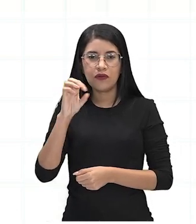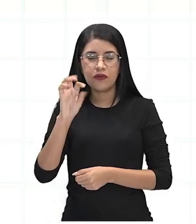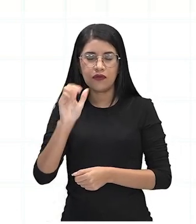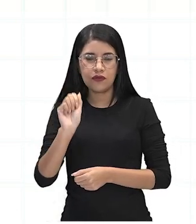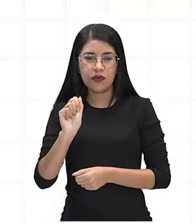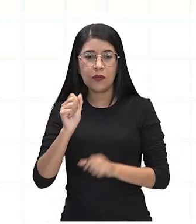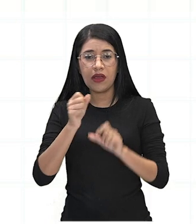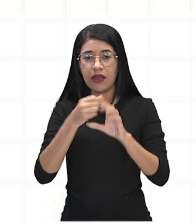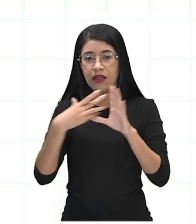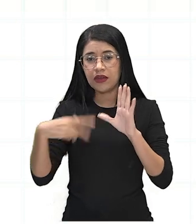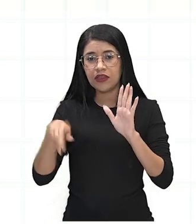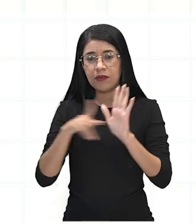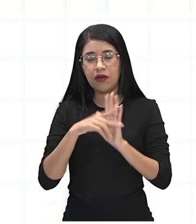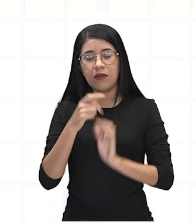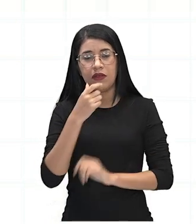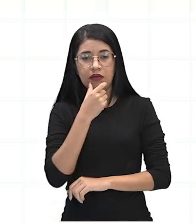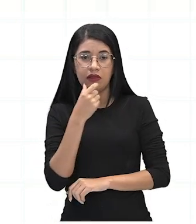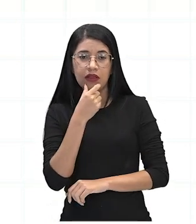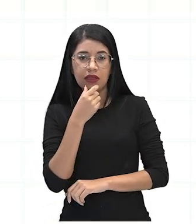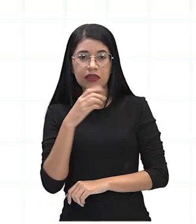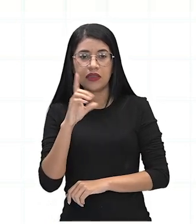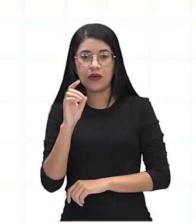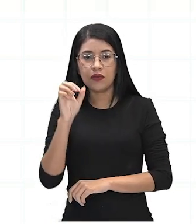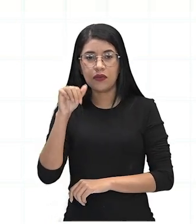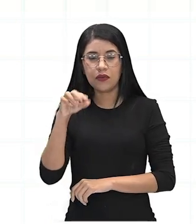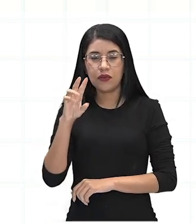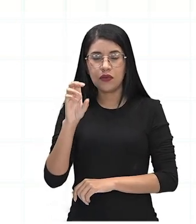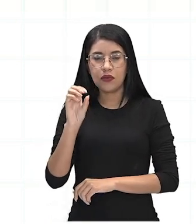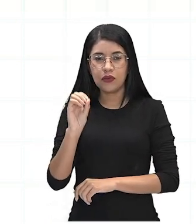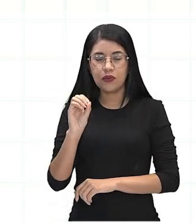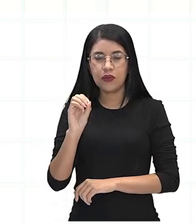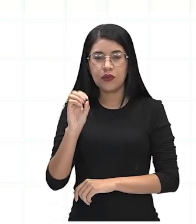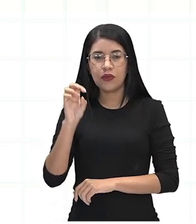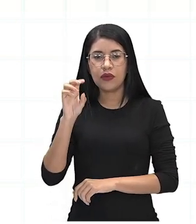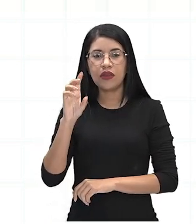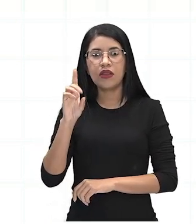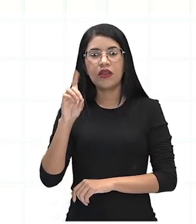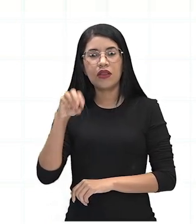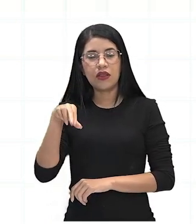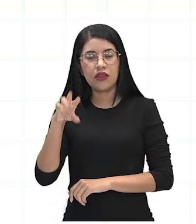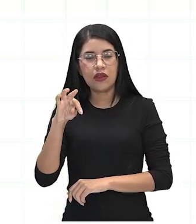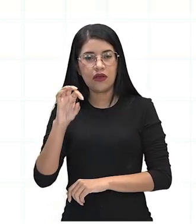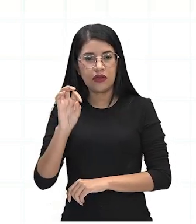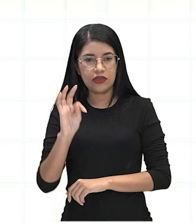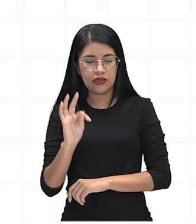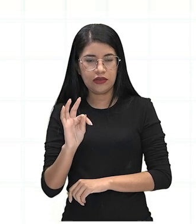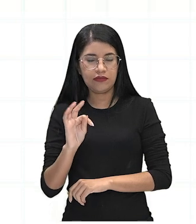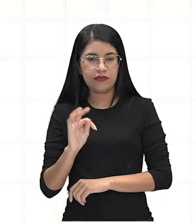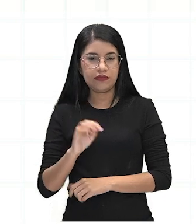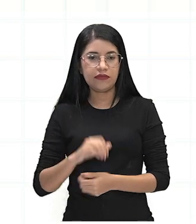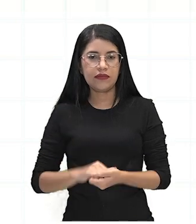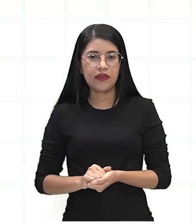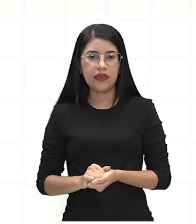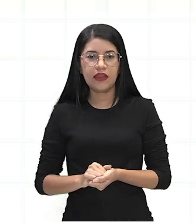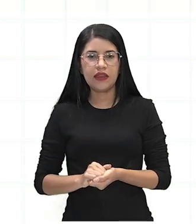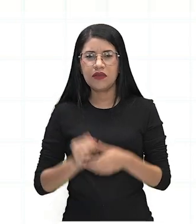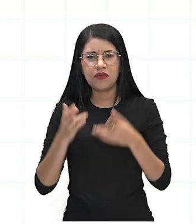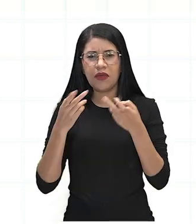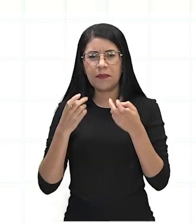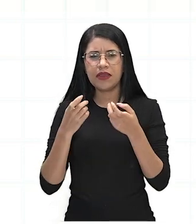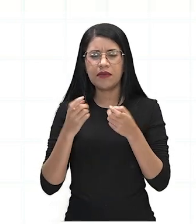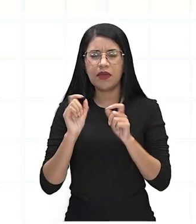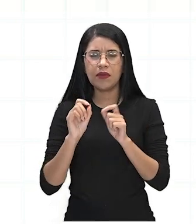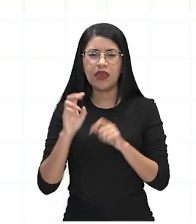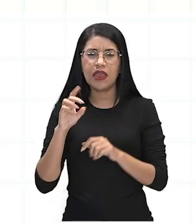esse don't quer dizer do not, tá? Mas as pessoas não vão falar do not, vocês não vão ouvir elas falarem isso. E